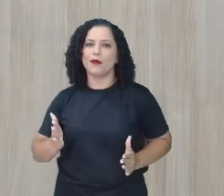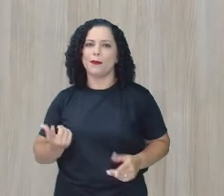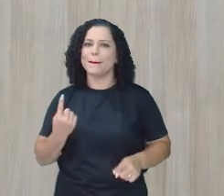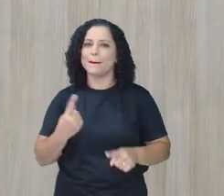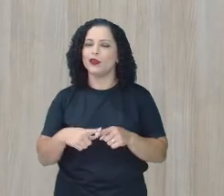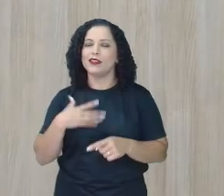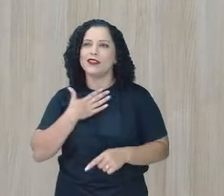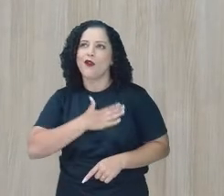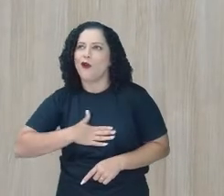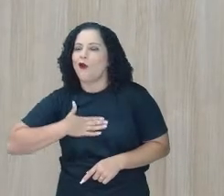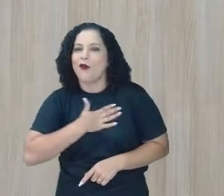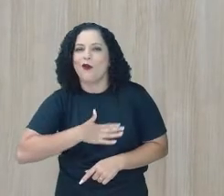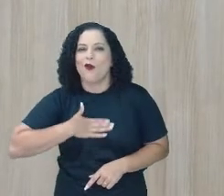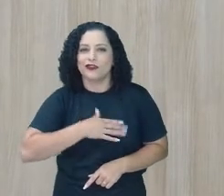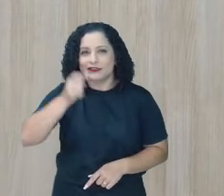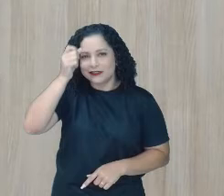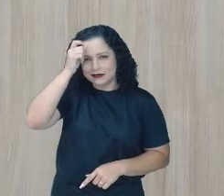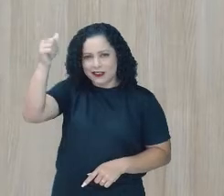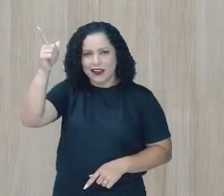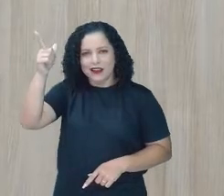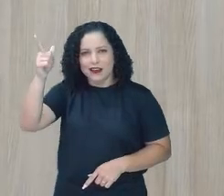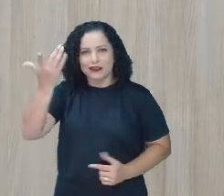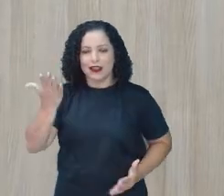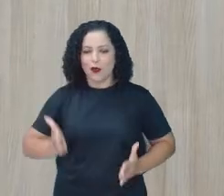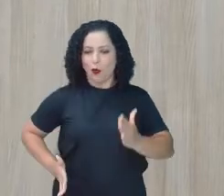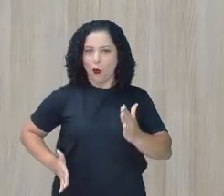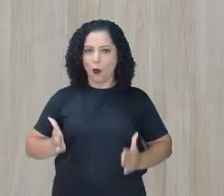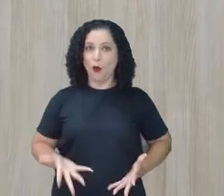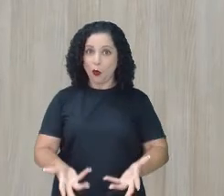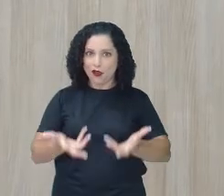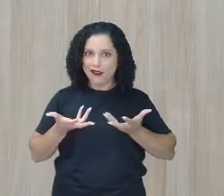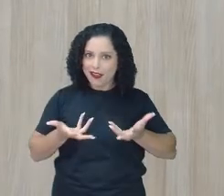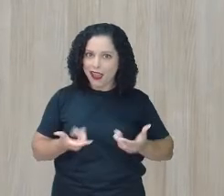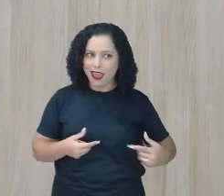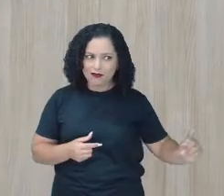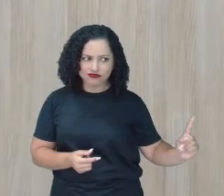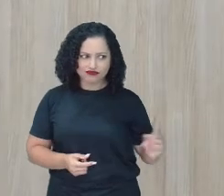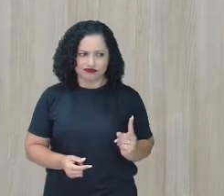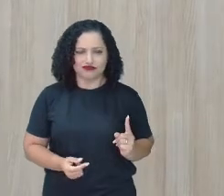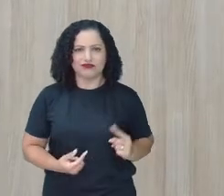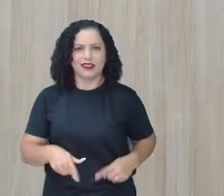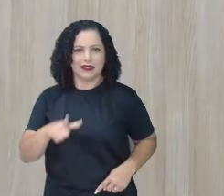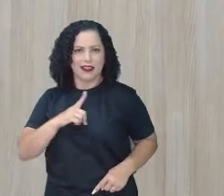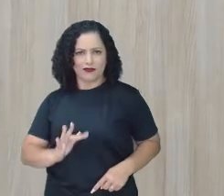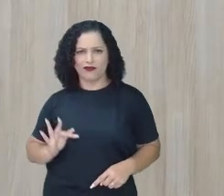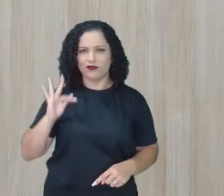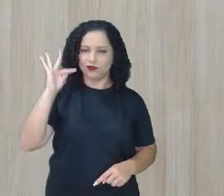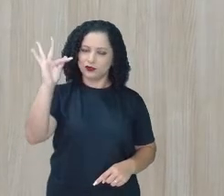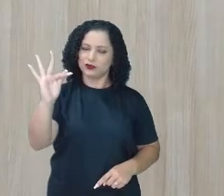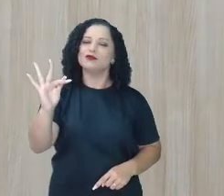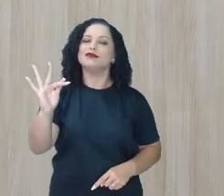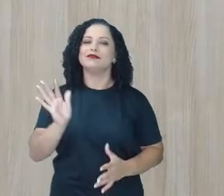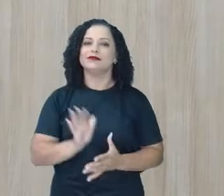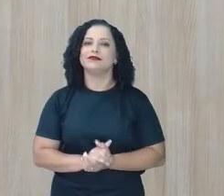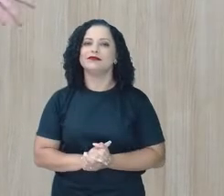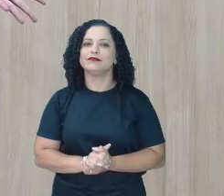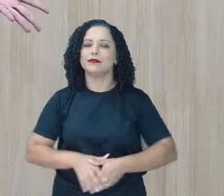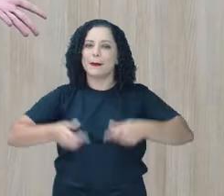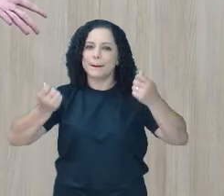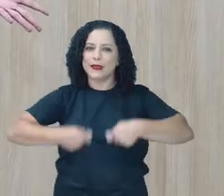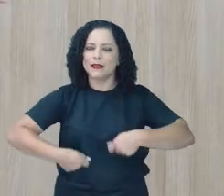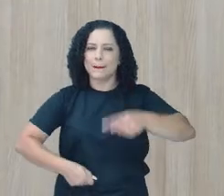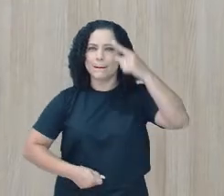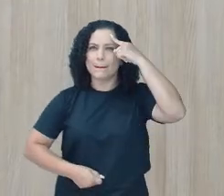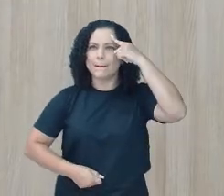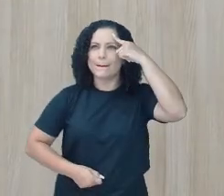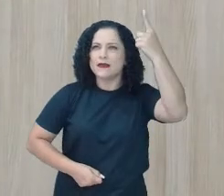do robô? Por que a gente investe tanto e quer que ele esteja presente aí no futuro da gente. A gente precisa se